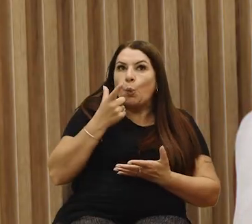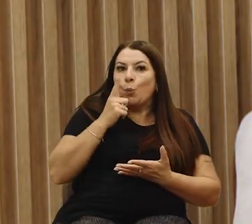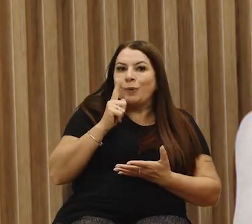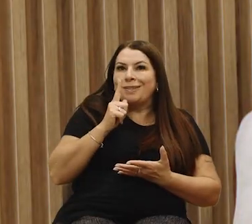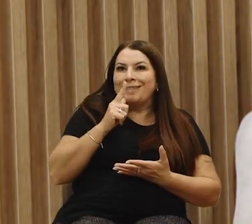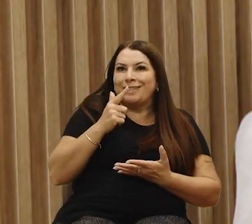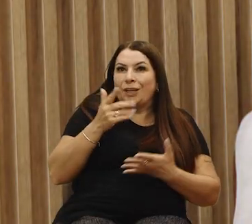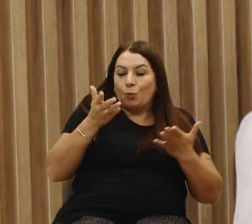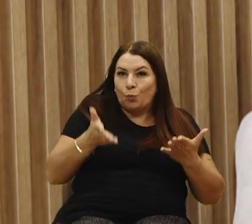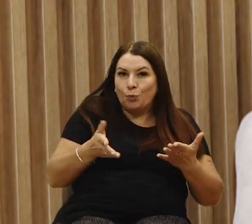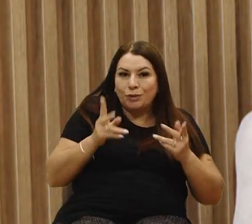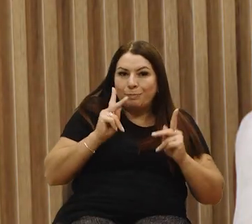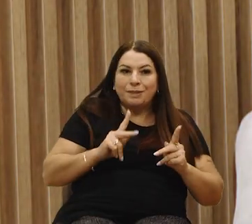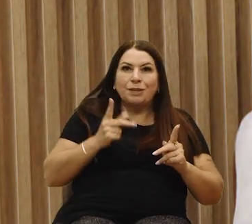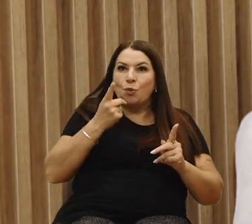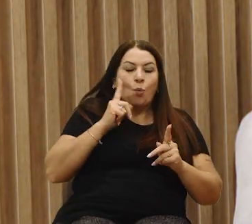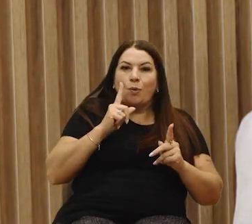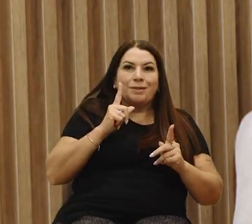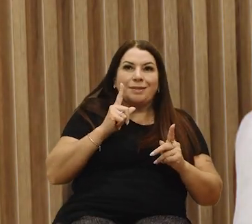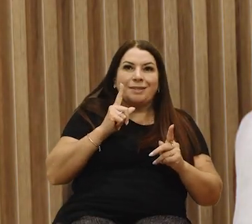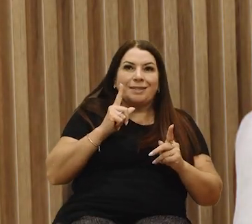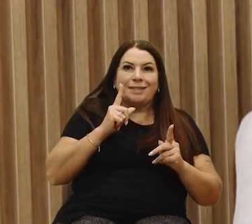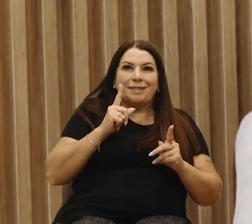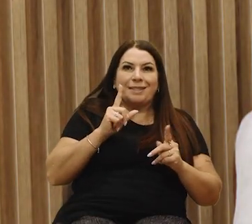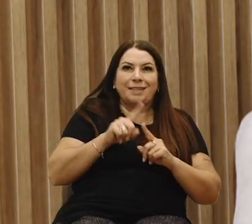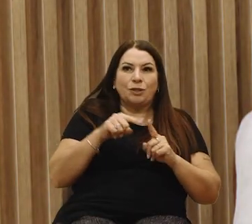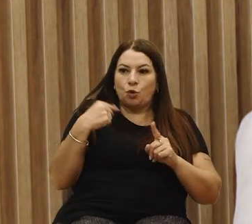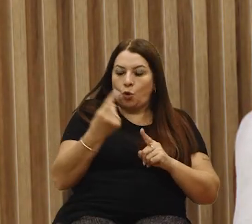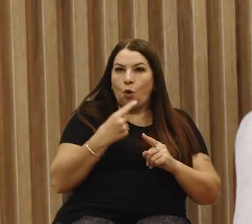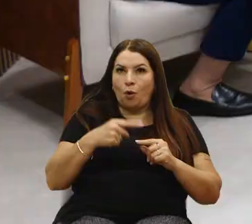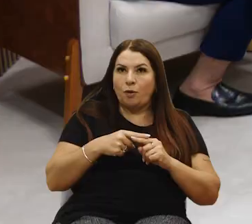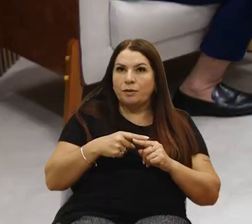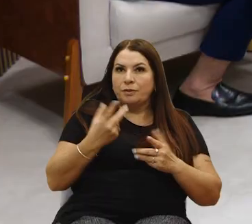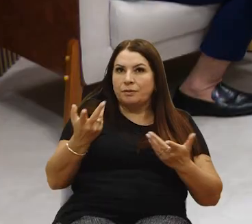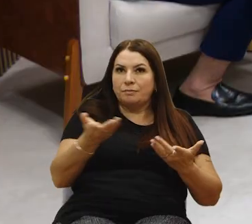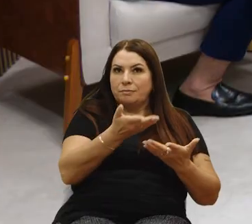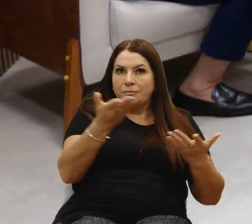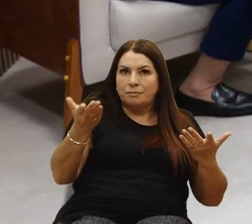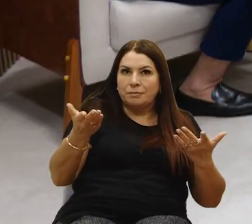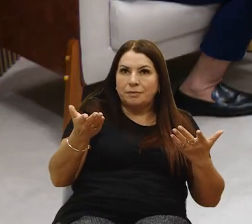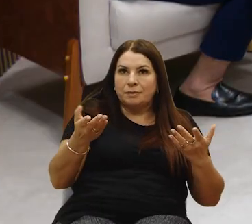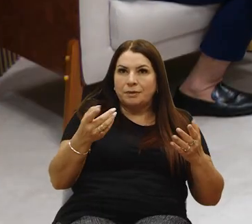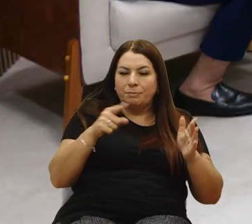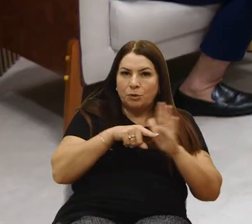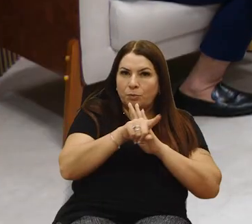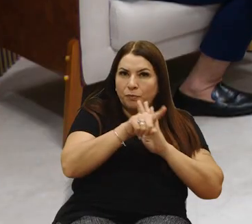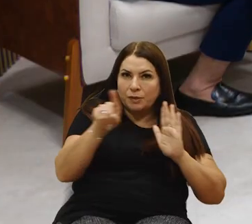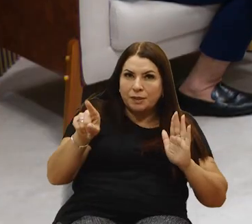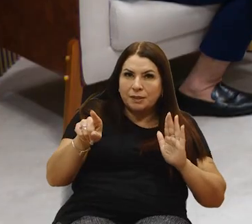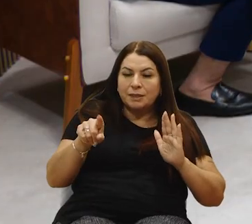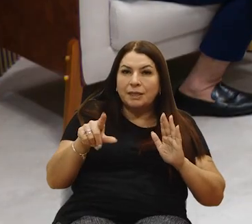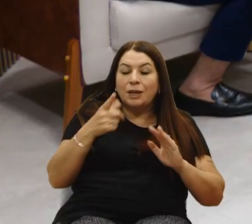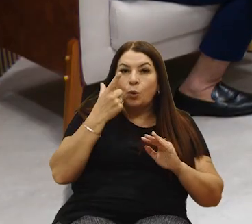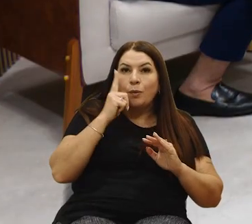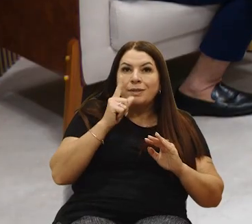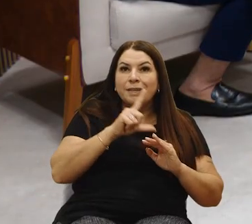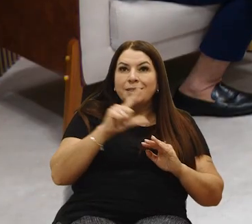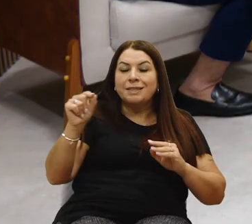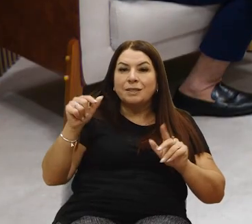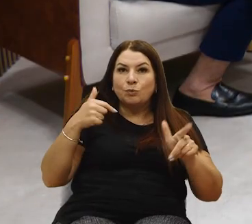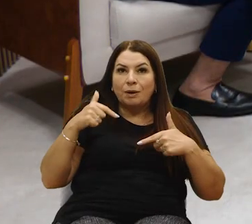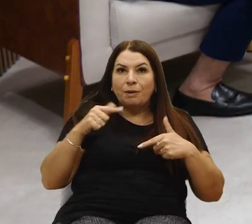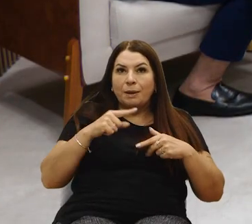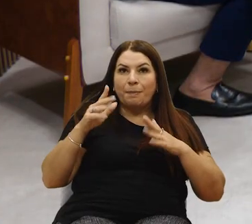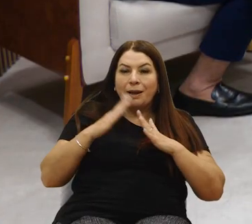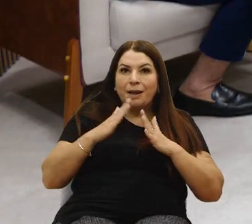consegue, hoje as pessoas não conseguem desligar. Nós mesmo aqui, gente, pergunta para vocês, quem consegue sair do trabalho,